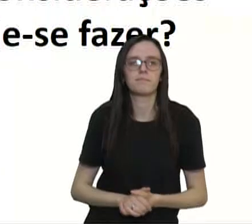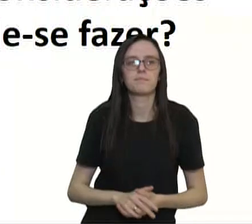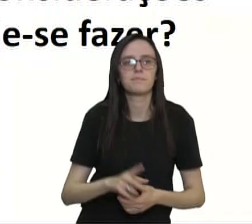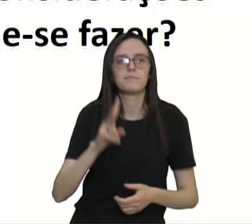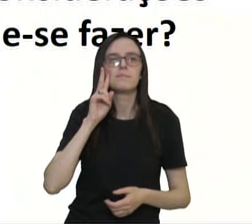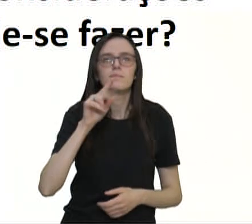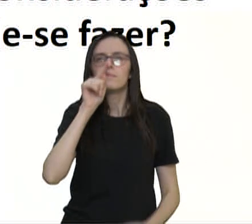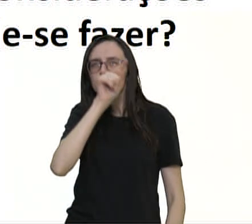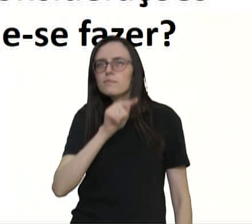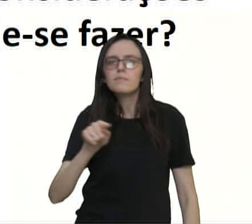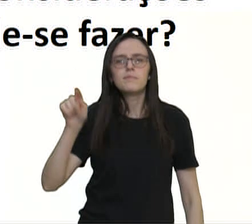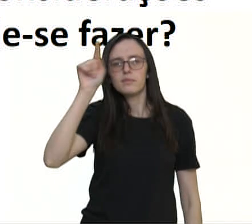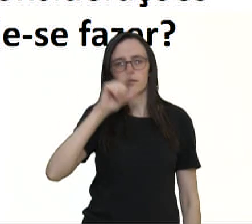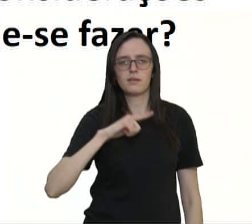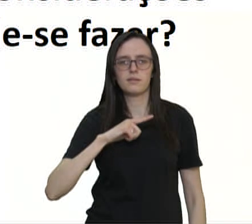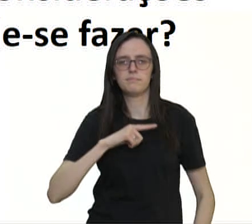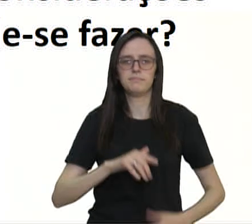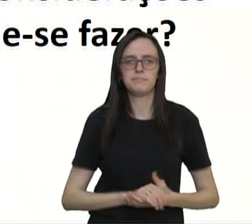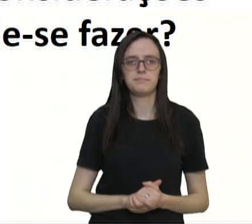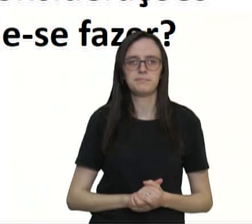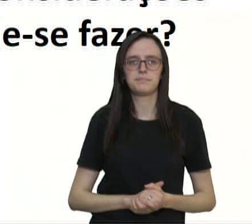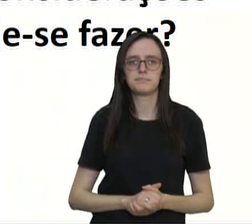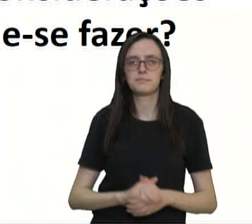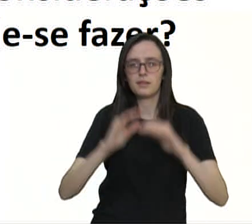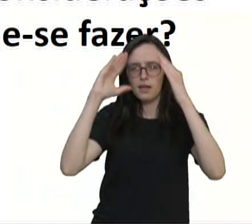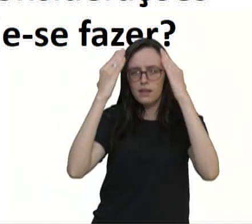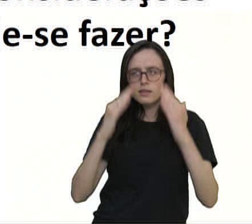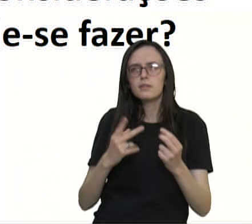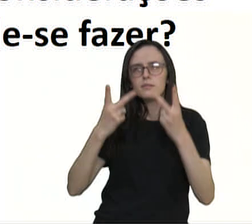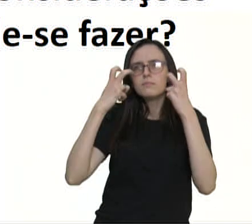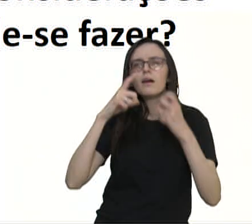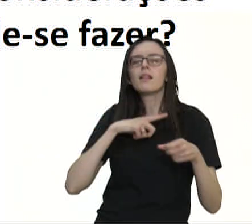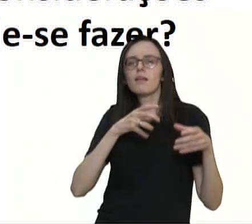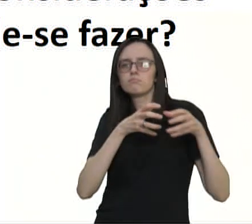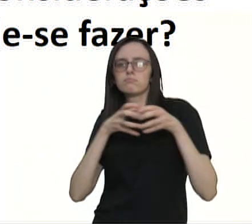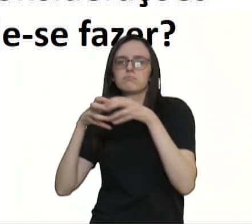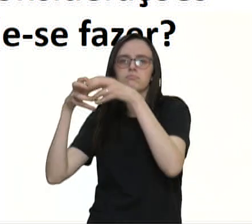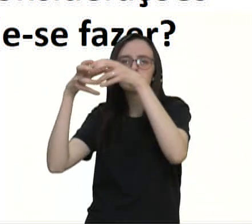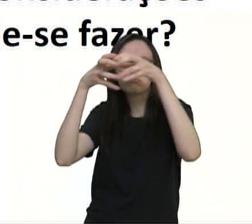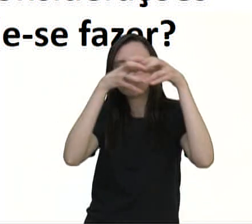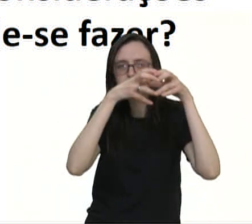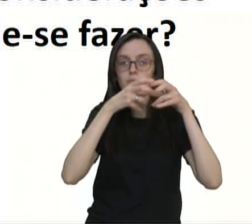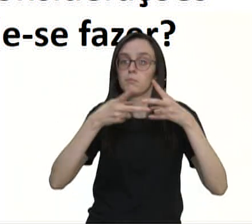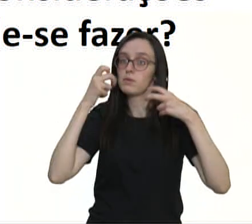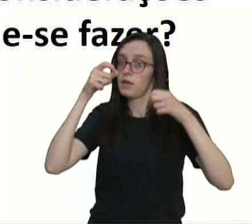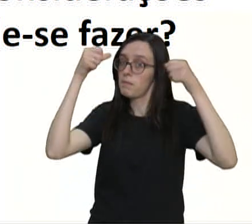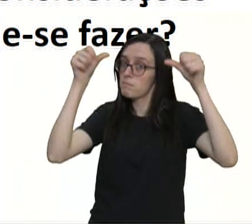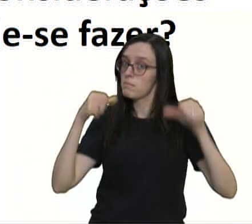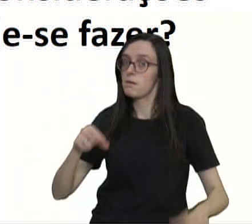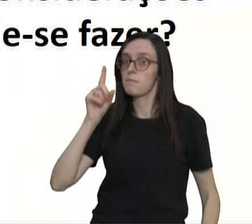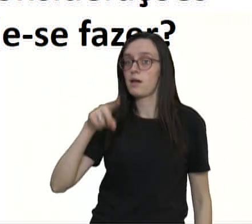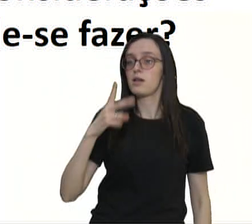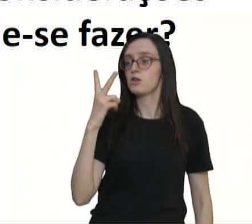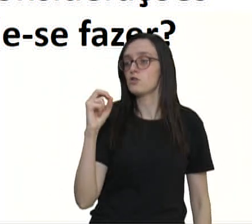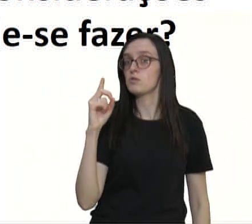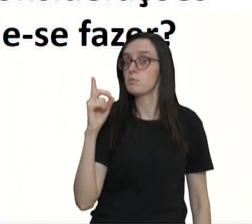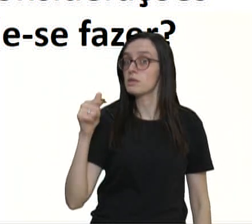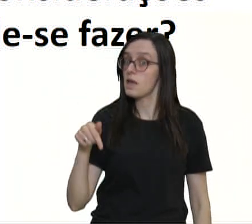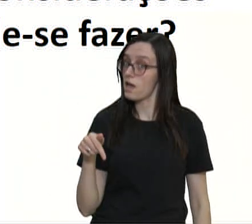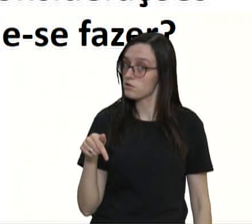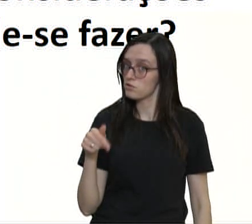do Brasil mostra esse mapa atual. Analisando a presença de comunidades quilombolas no Brasil, e esse é um mapa de